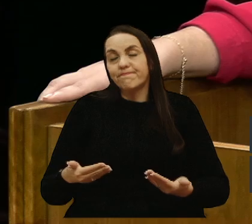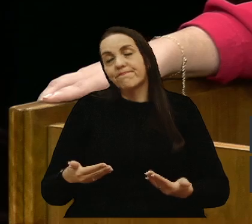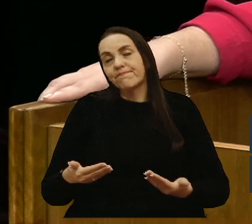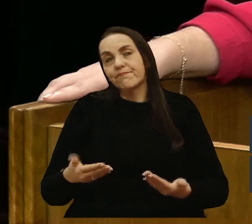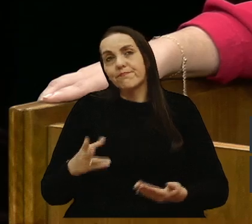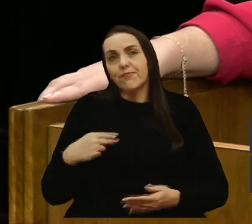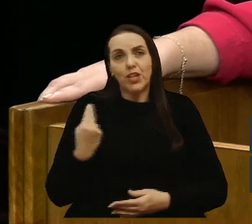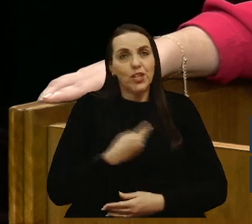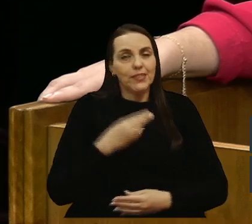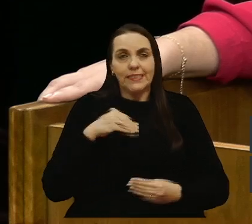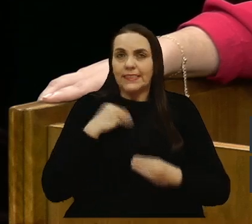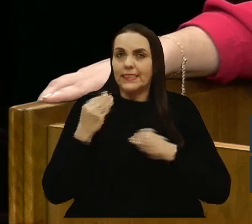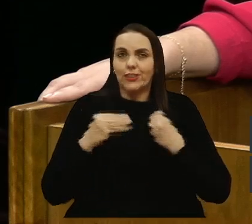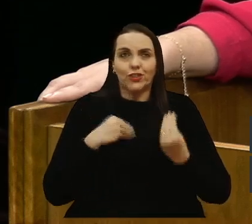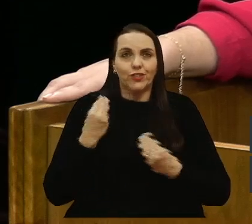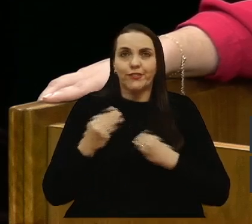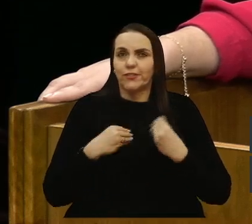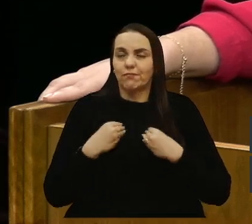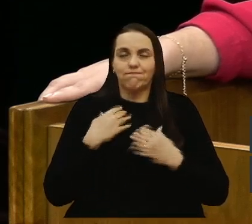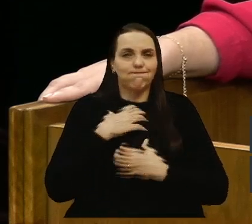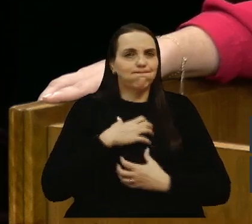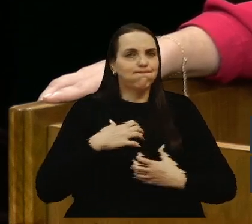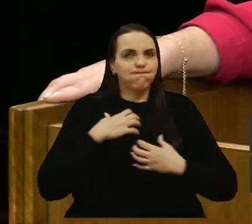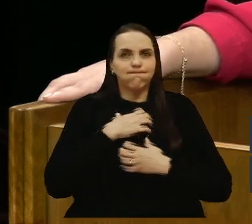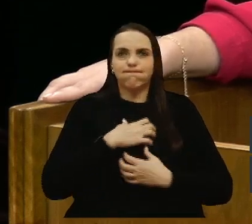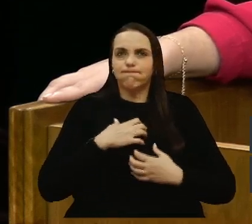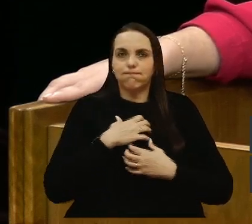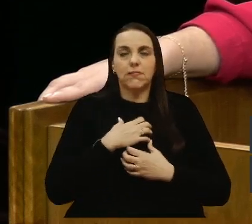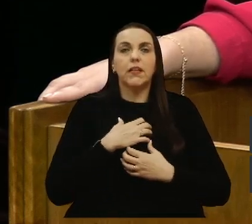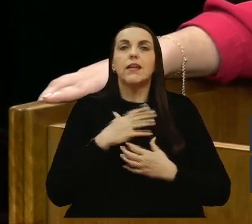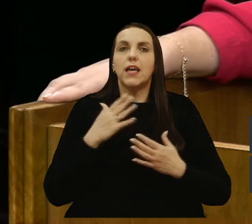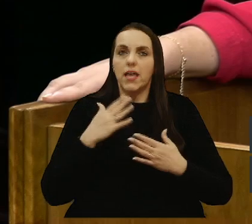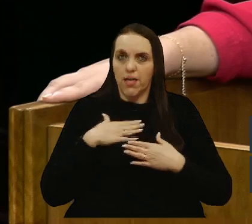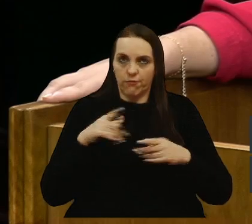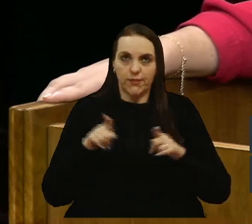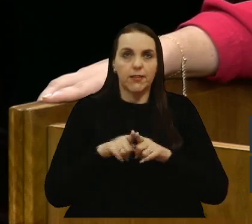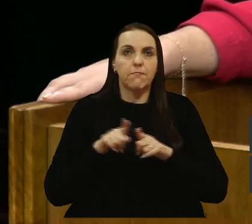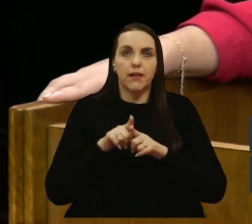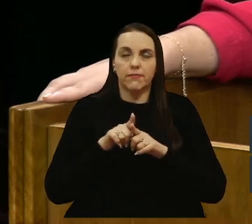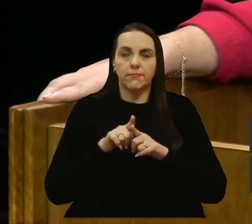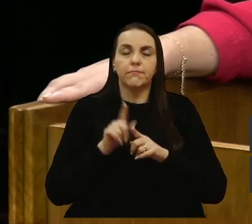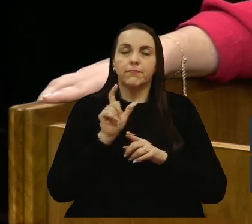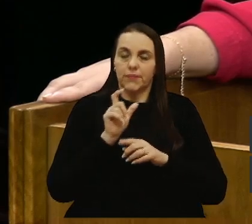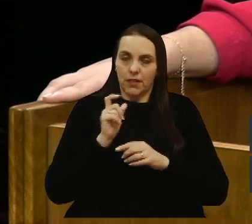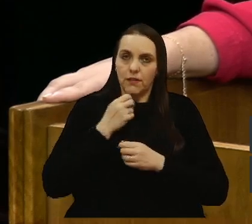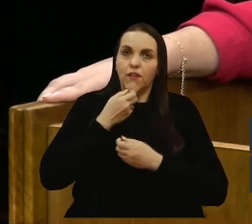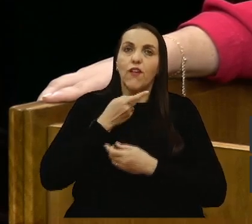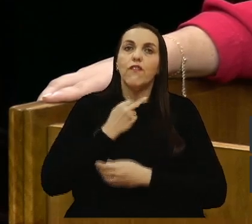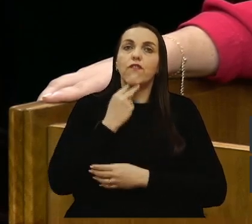está se sentindo indignado, e aqui eu faço as palavras daquela comunidade,